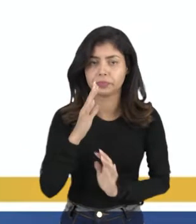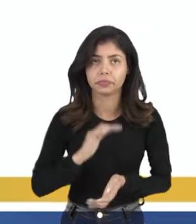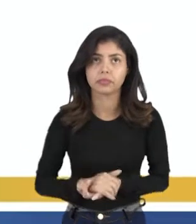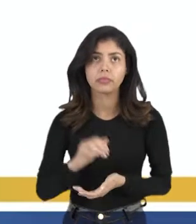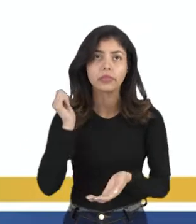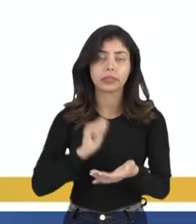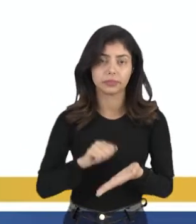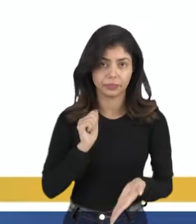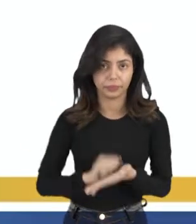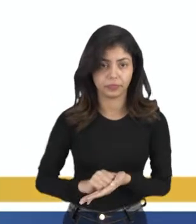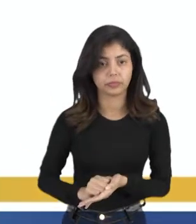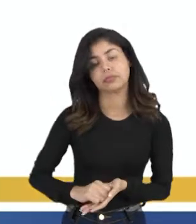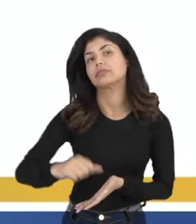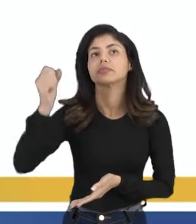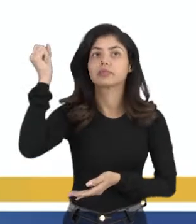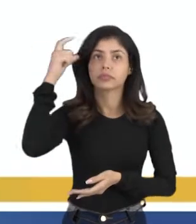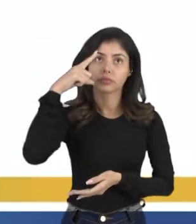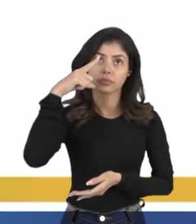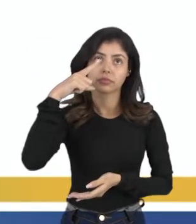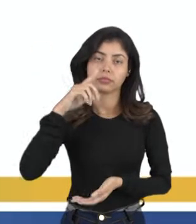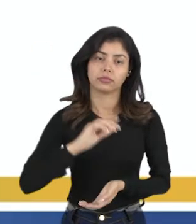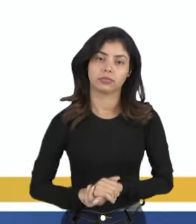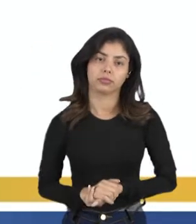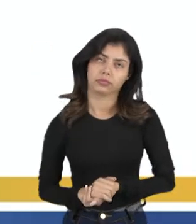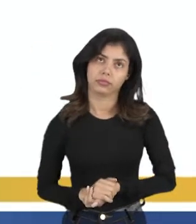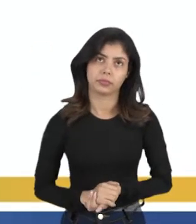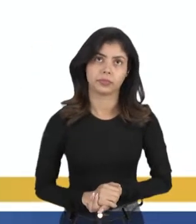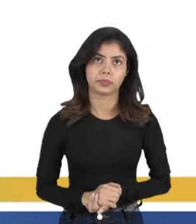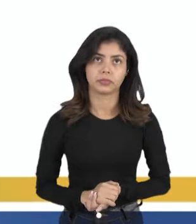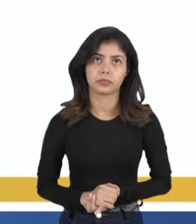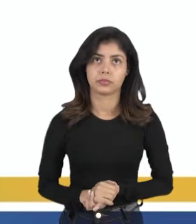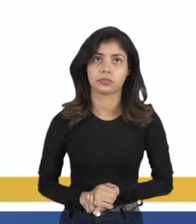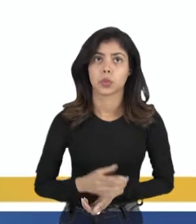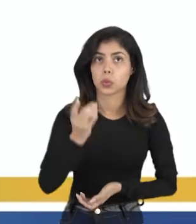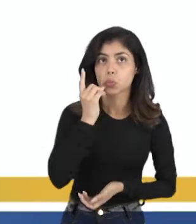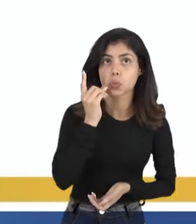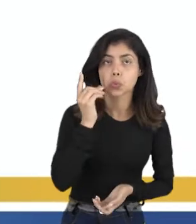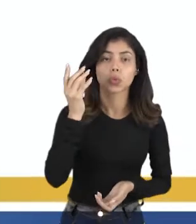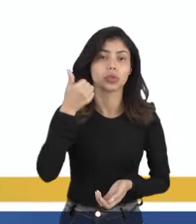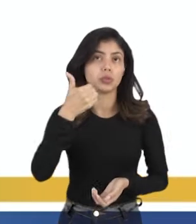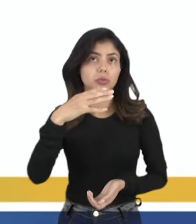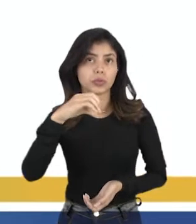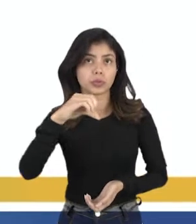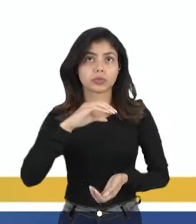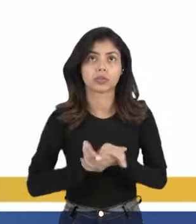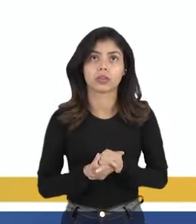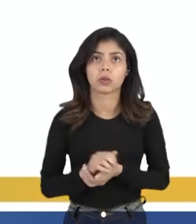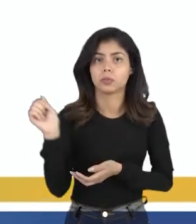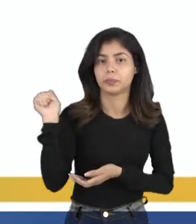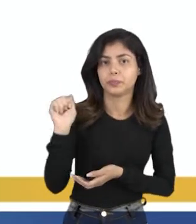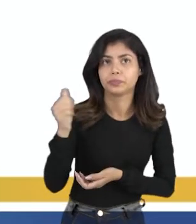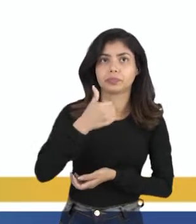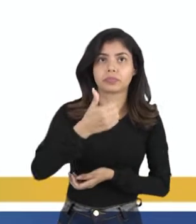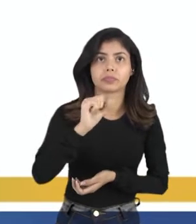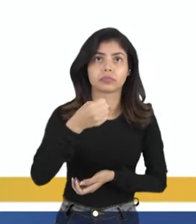de fotografia é a escrita com a luz. No dia 19 de agosto de